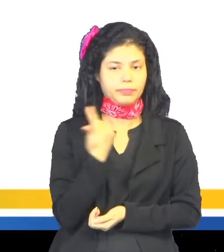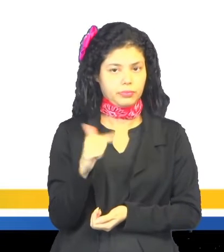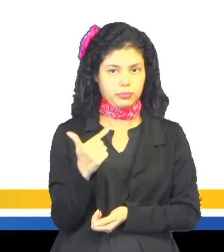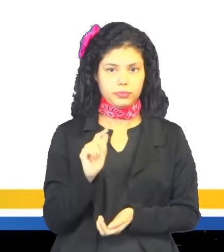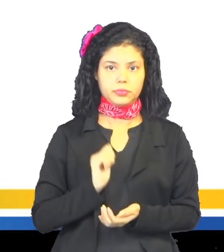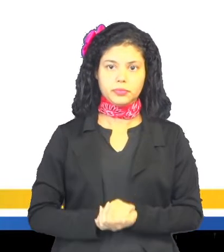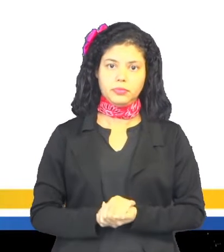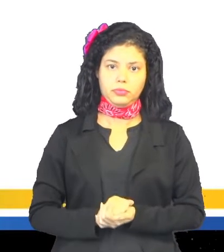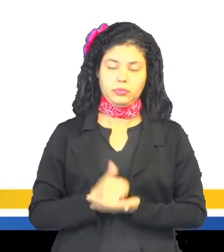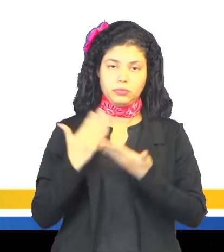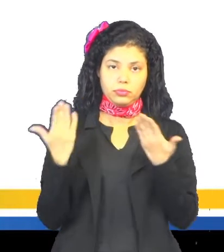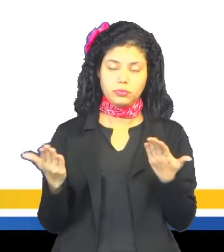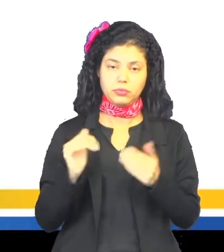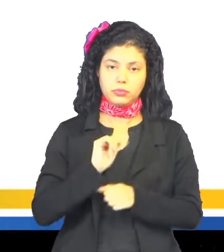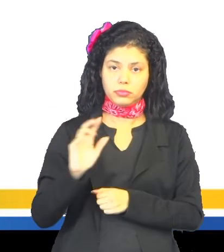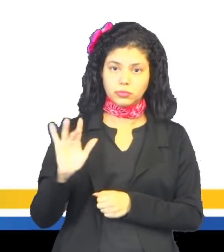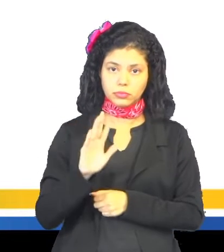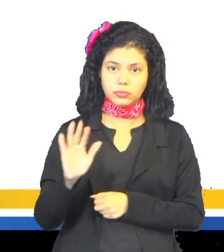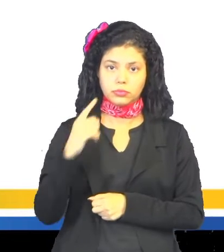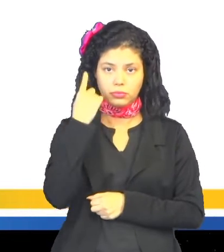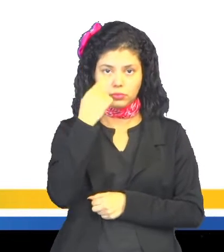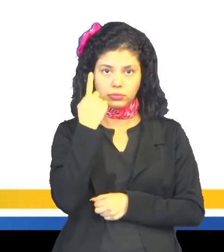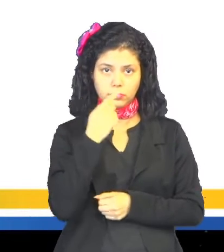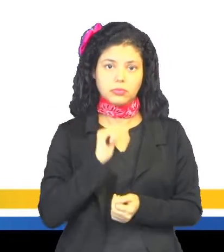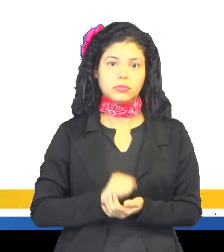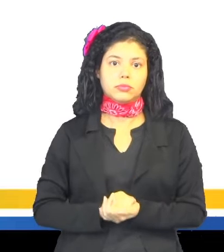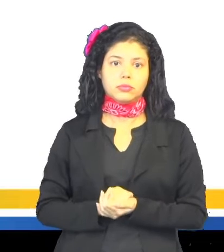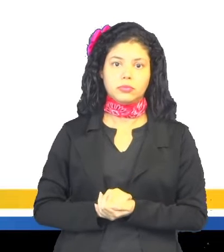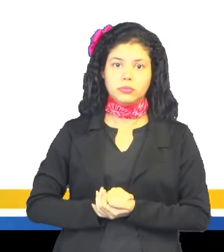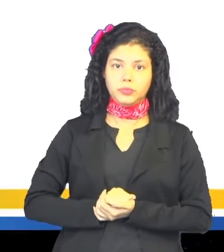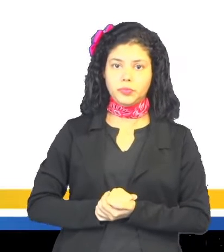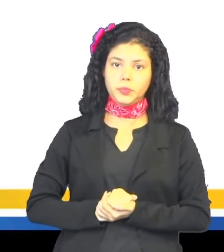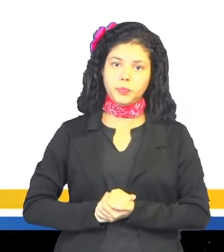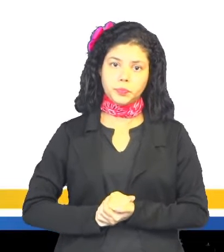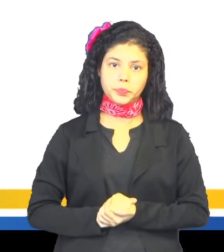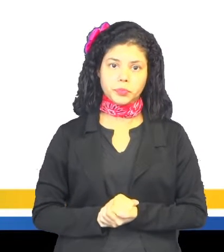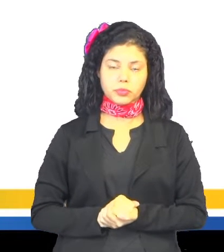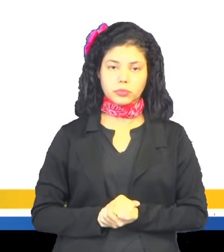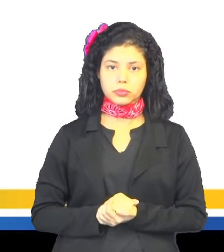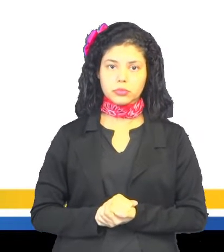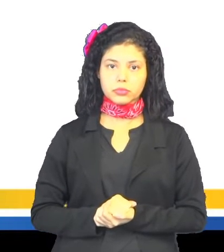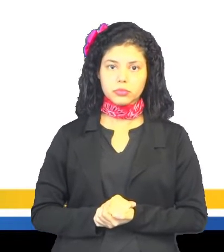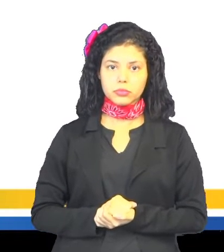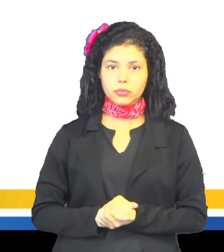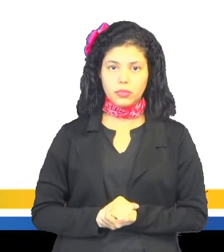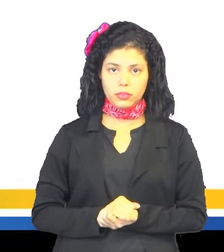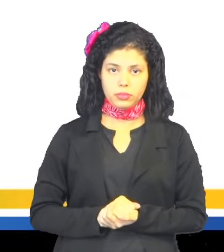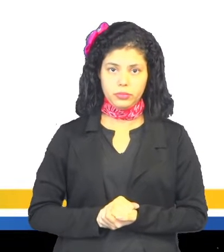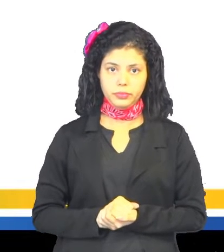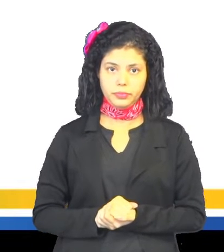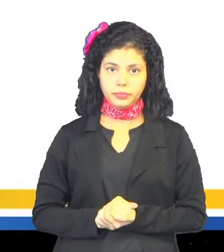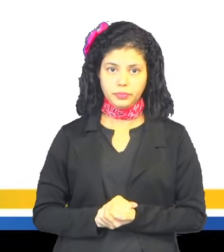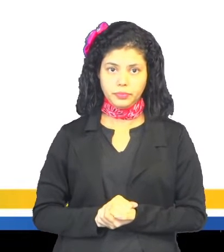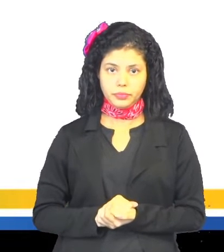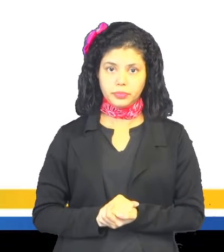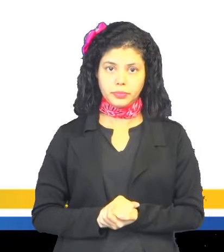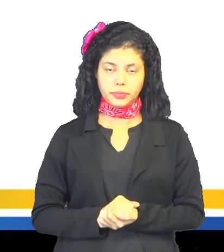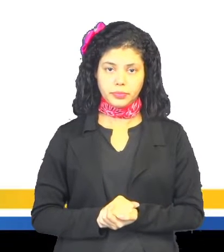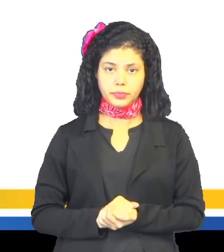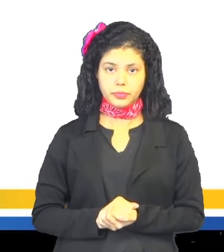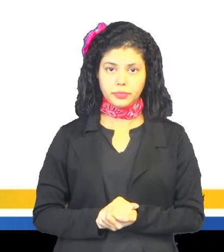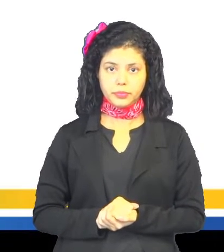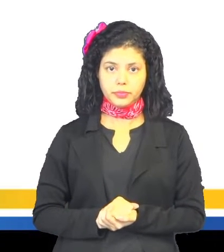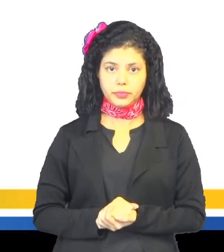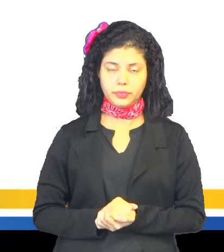temos tá então o alfabeto né querida fala também né conocido como el abecedário tá então alfabeto o